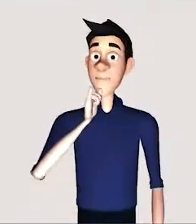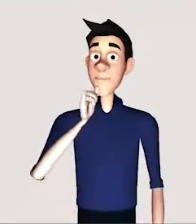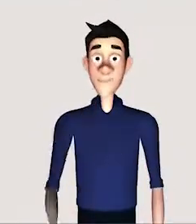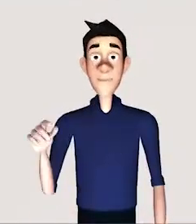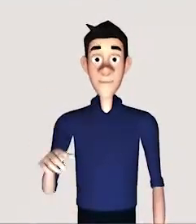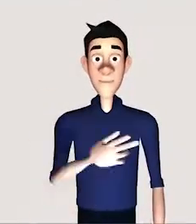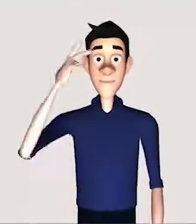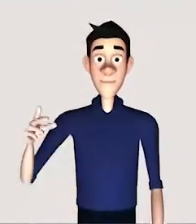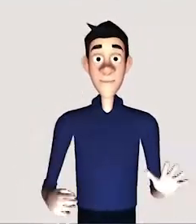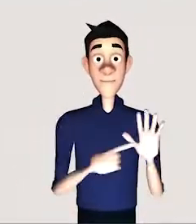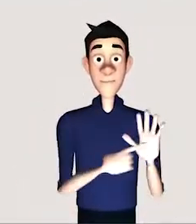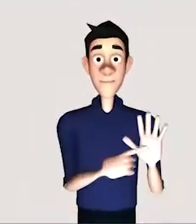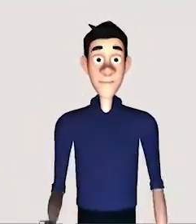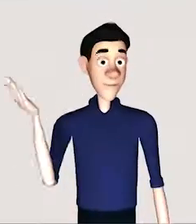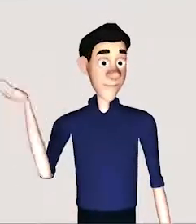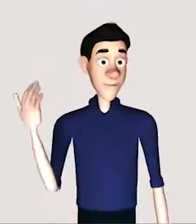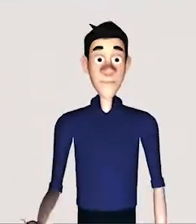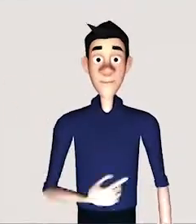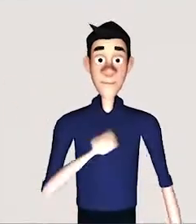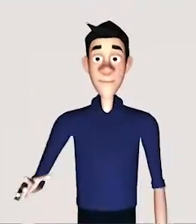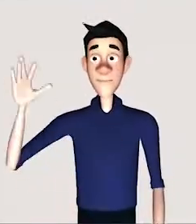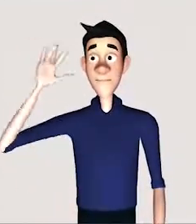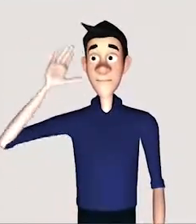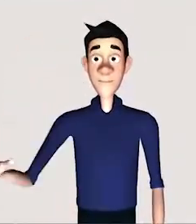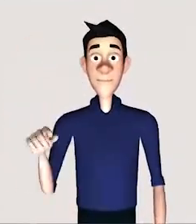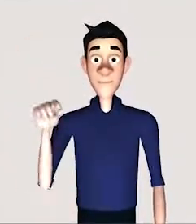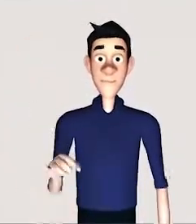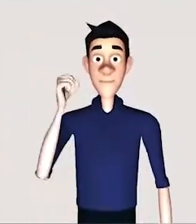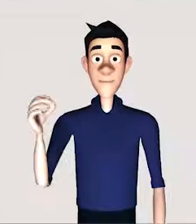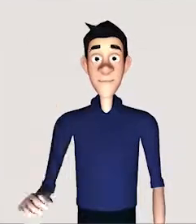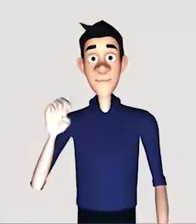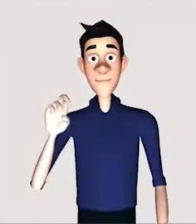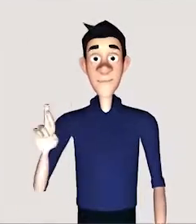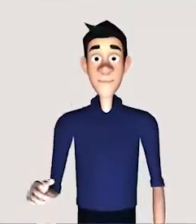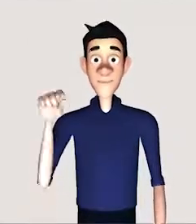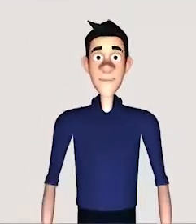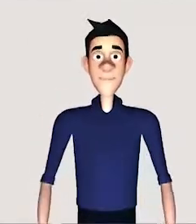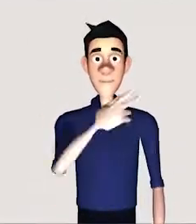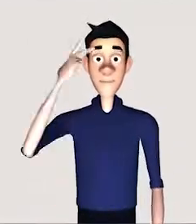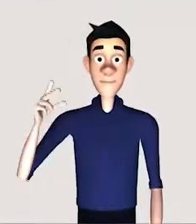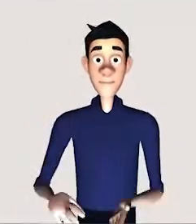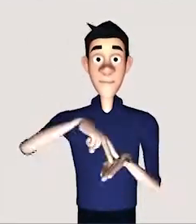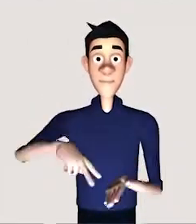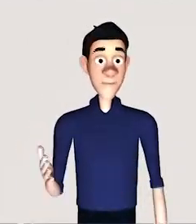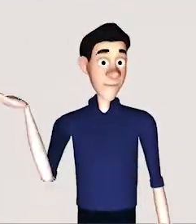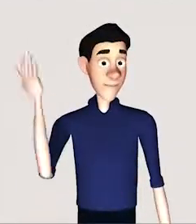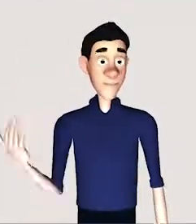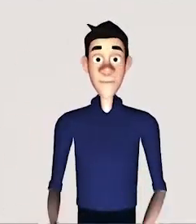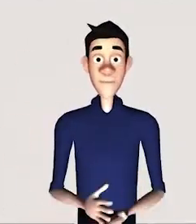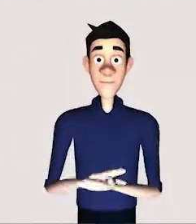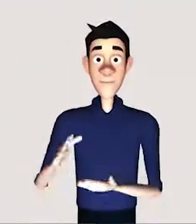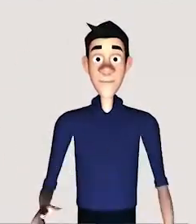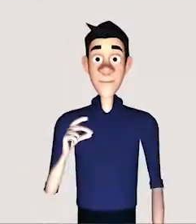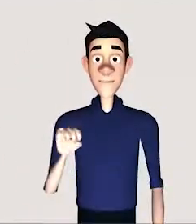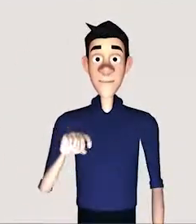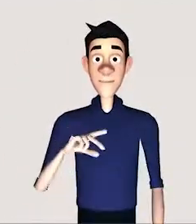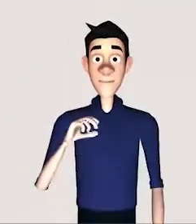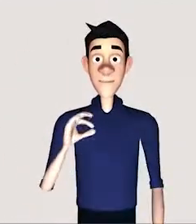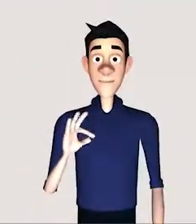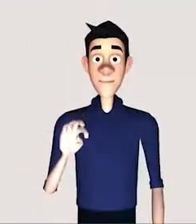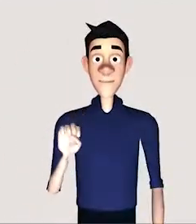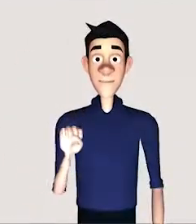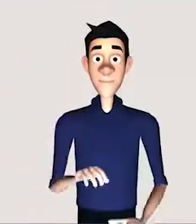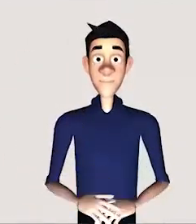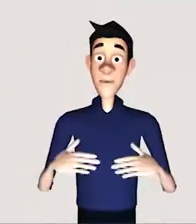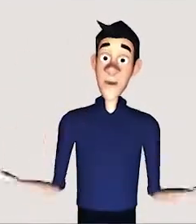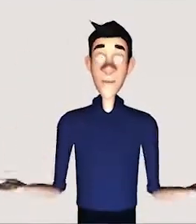quais são os impactos, que é justamente a transformação dessa realidade, do problema, a solução do problema. Quais são os impactos que